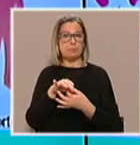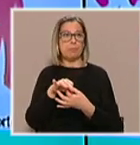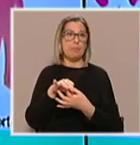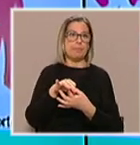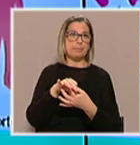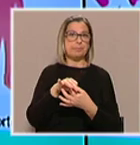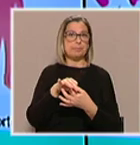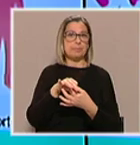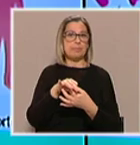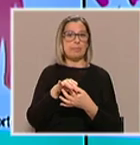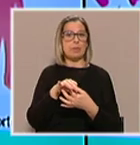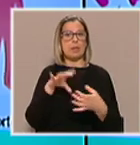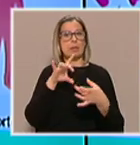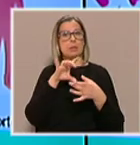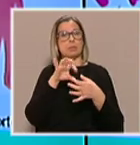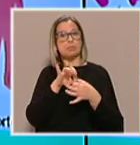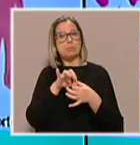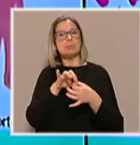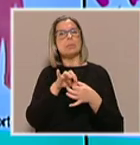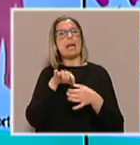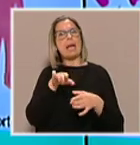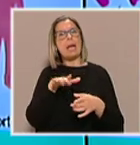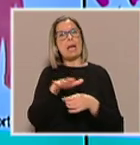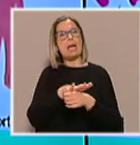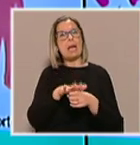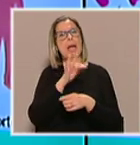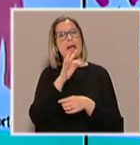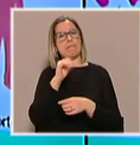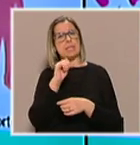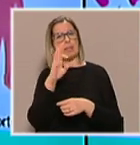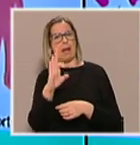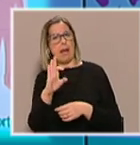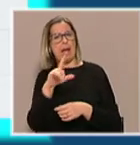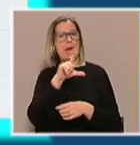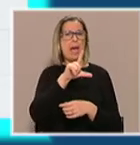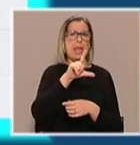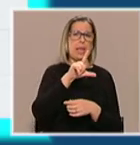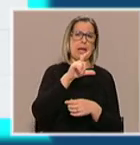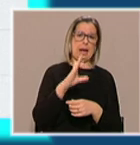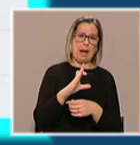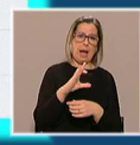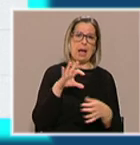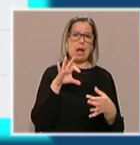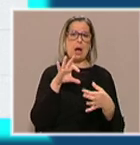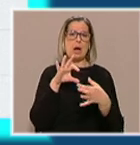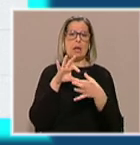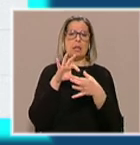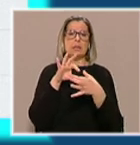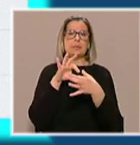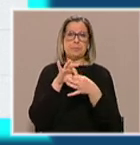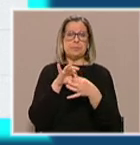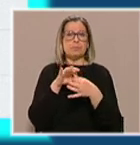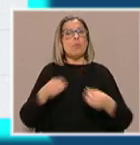as gonadostimulina, que são nada mais do que a FSH e a LH, que vão atuar, na imagem está